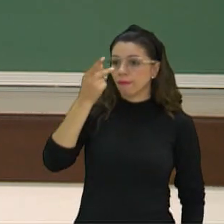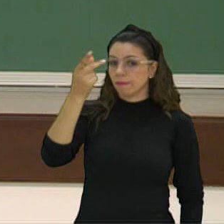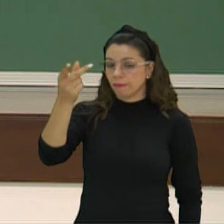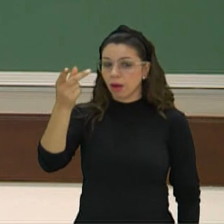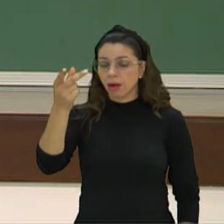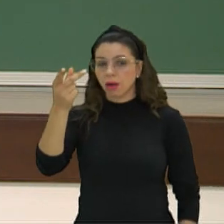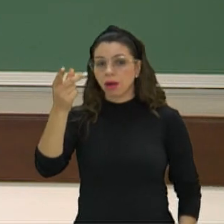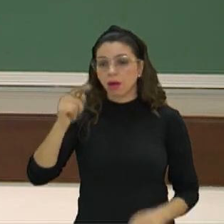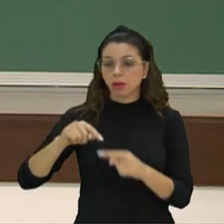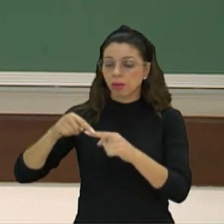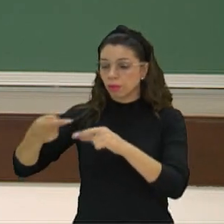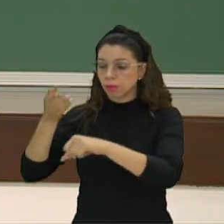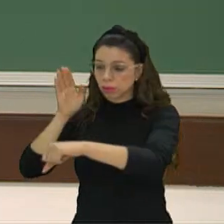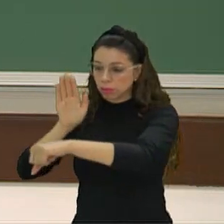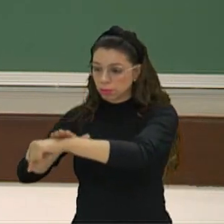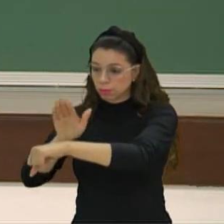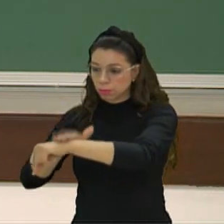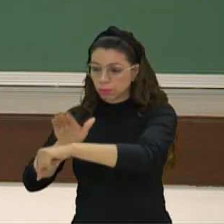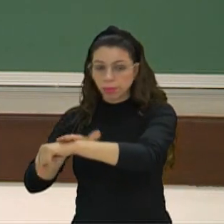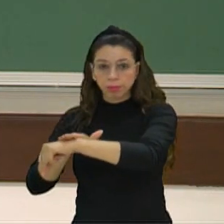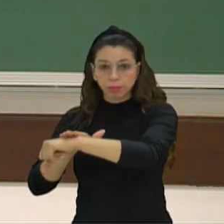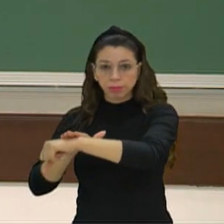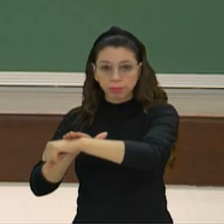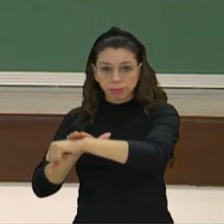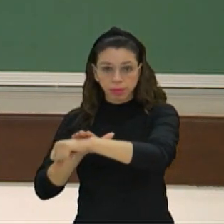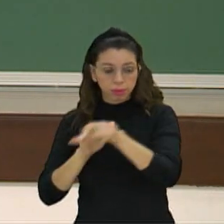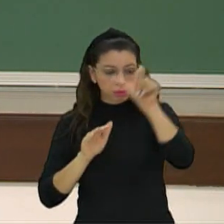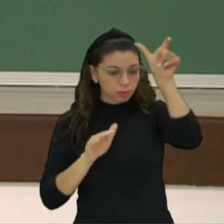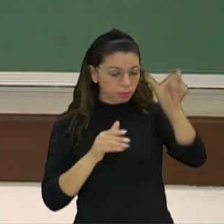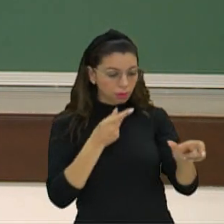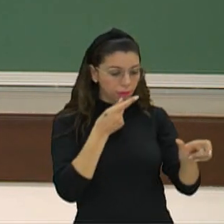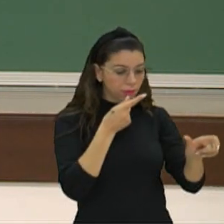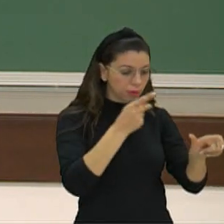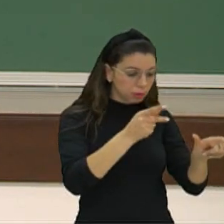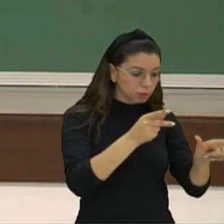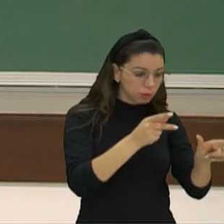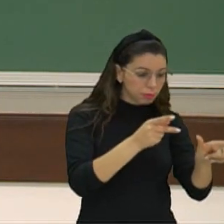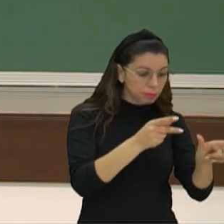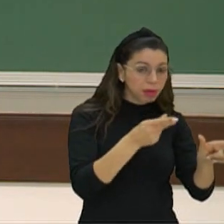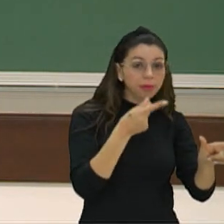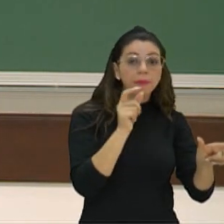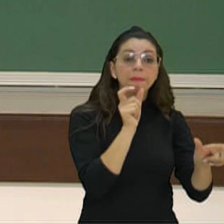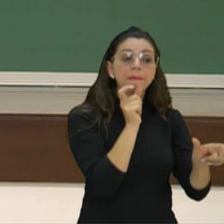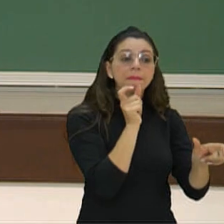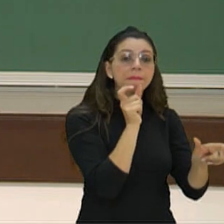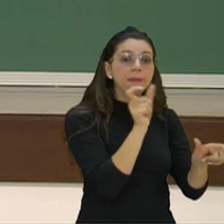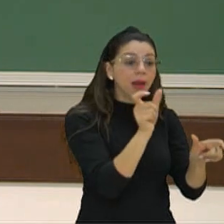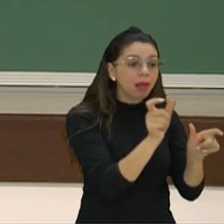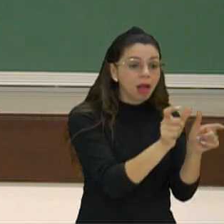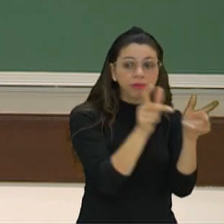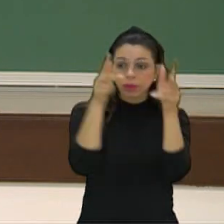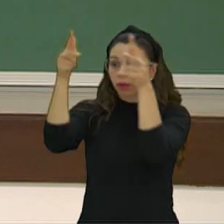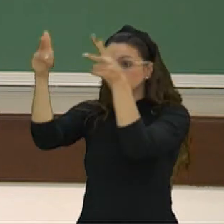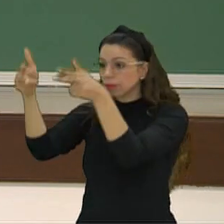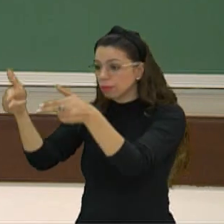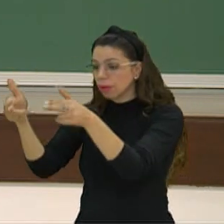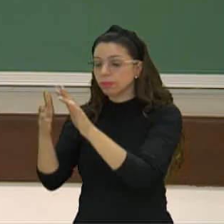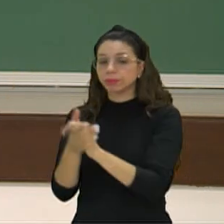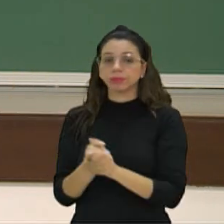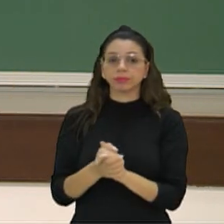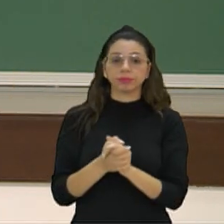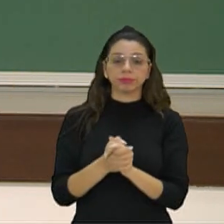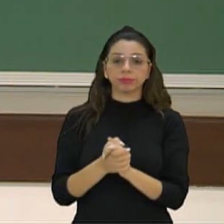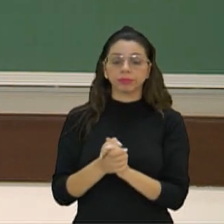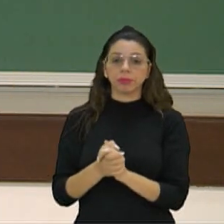pessoa disse e você usa exatamente as palavras que ela disse, entre aspas. Sempre vem entre aspas. No discurso indireto,